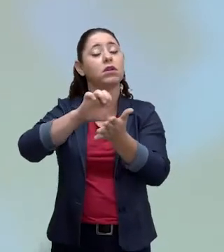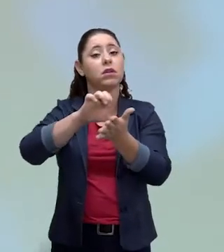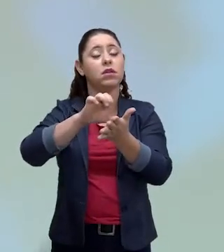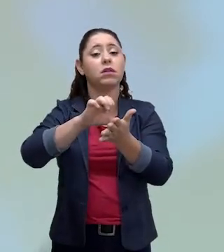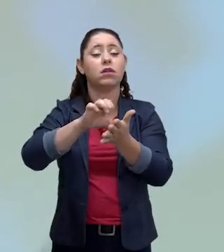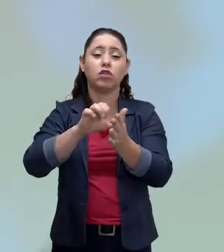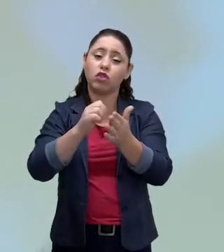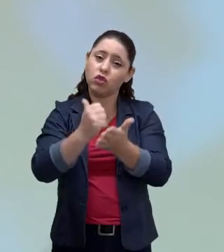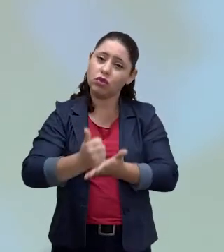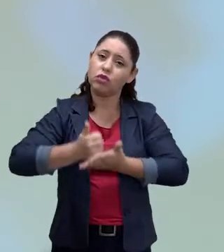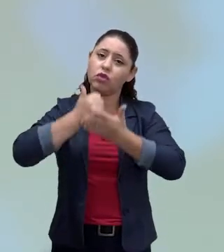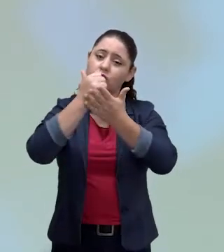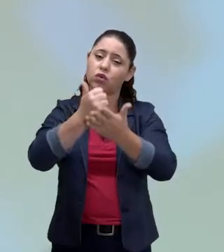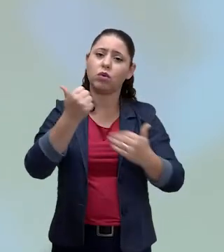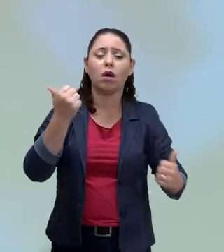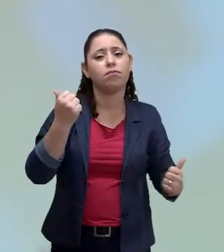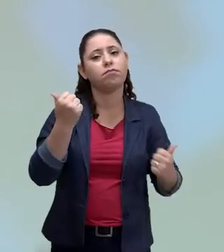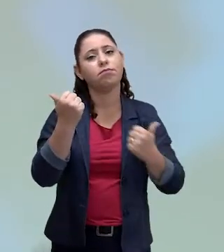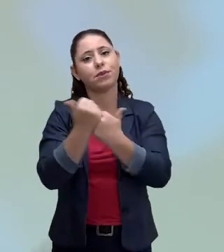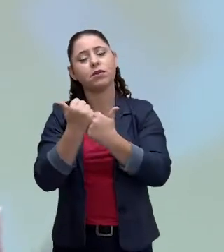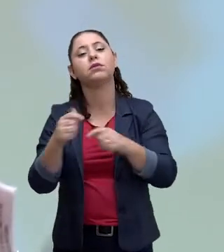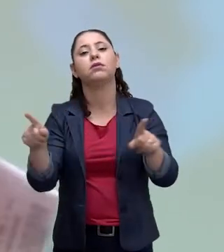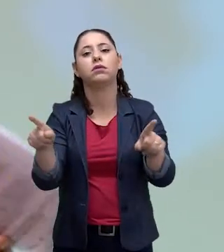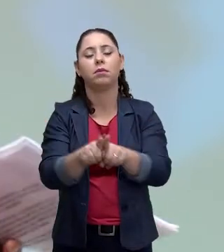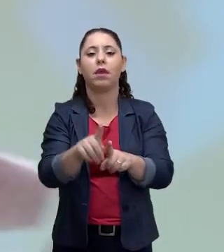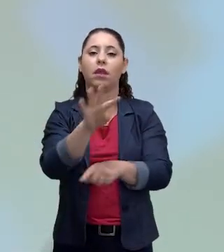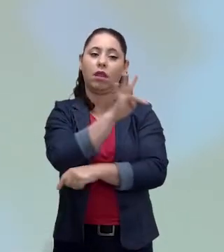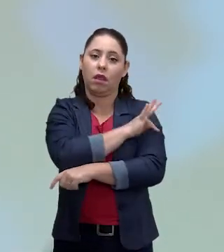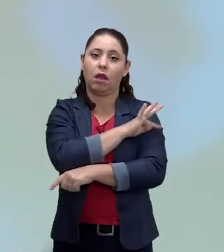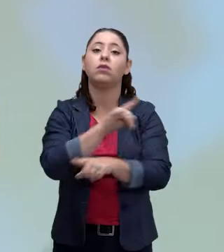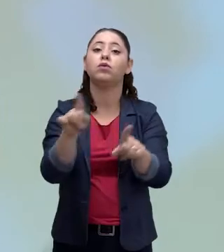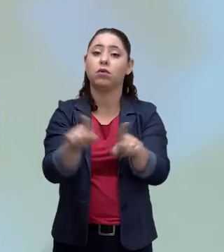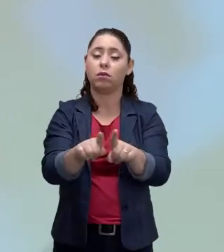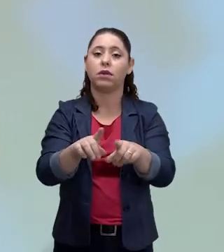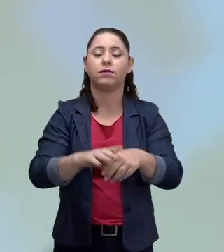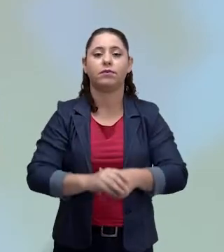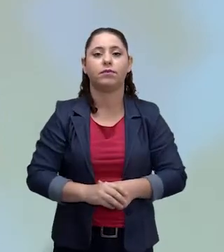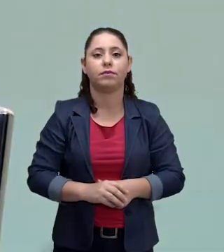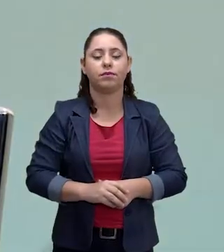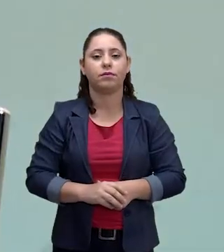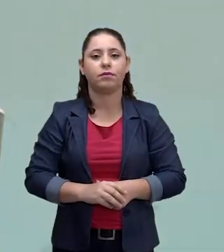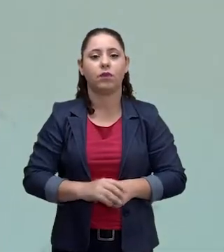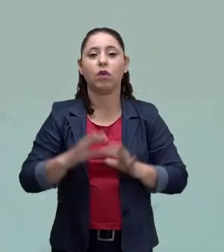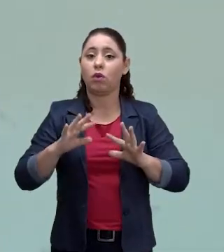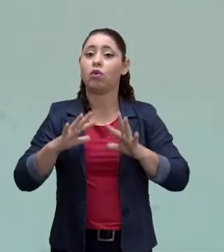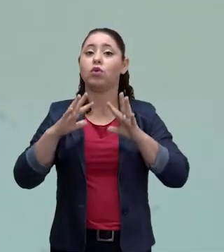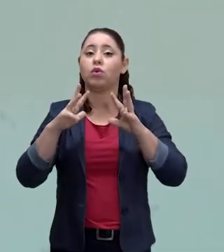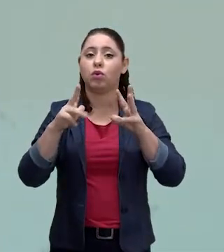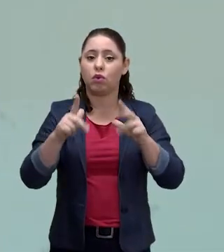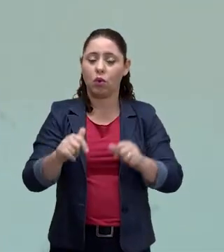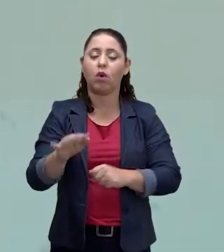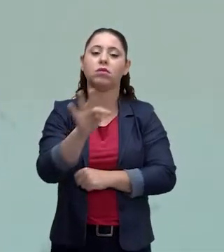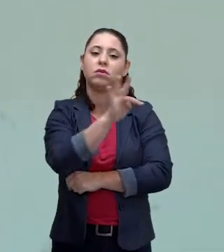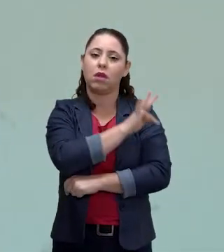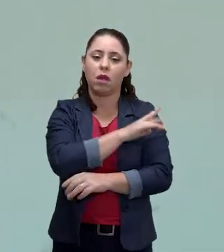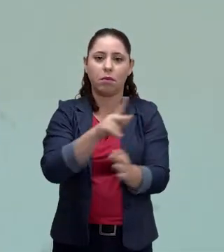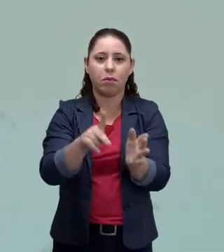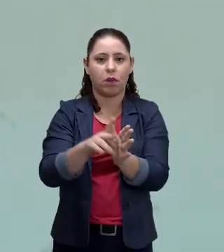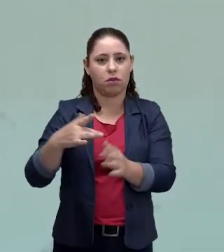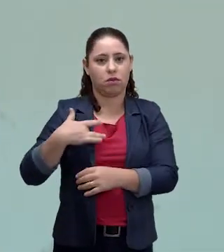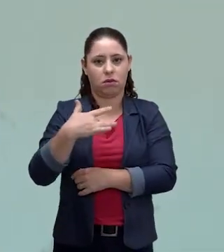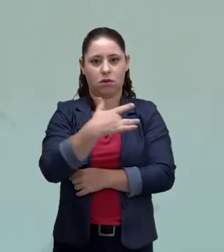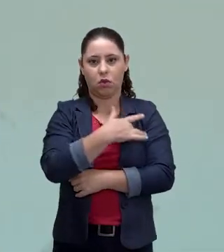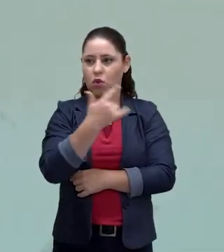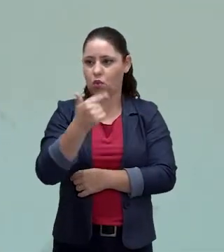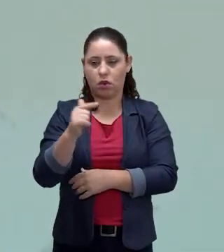né, de ajuda, de apoio e de técnicos também, né? Sim, todos são técnicos da área da